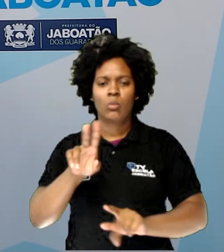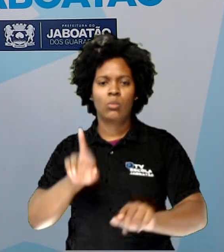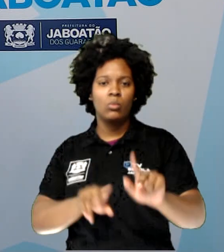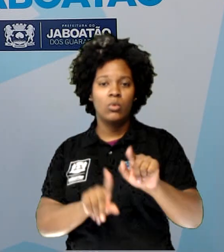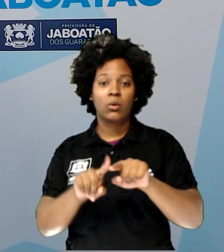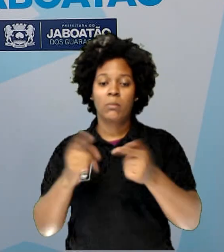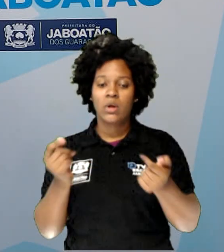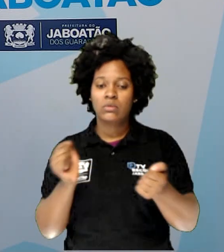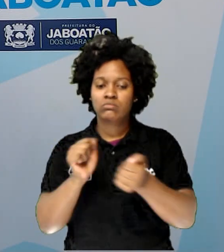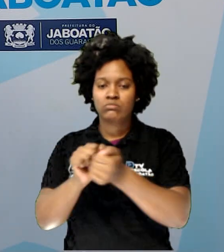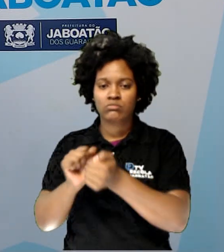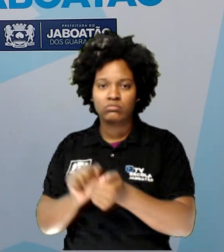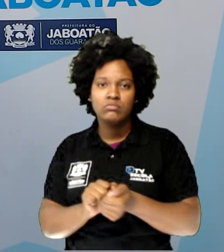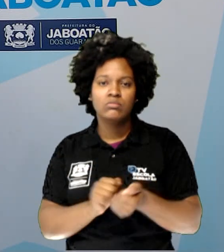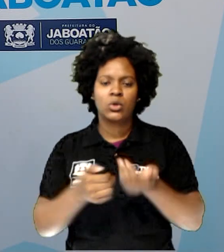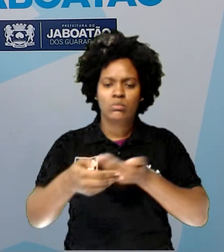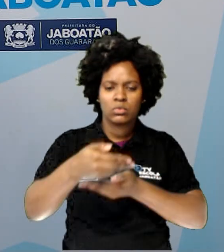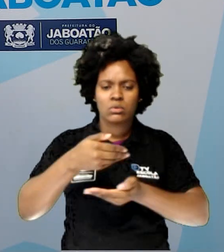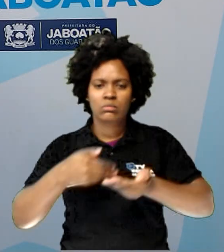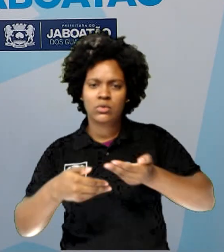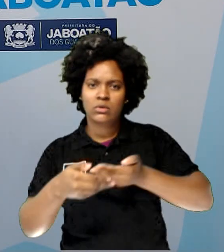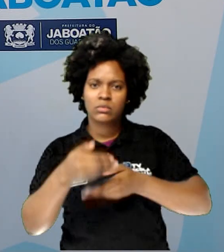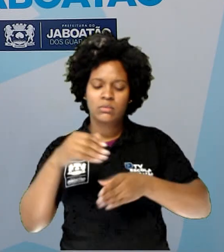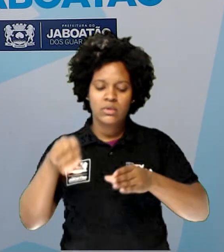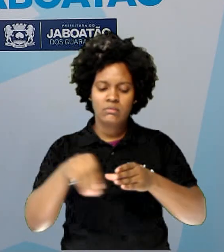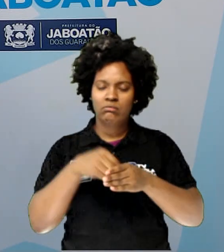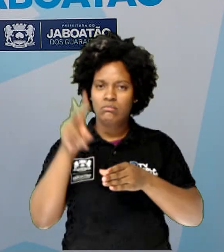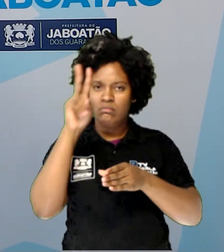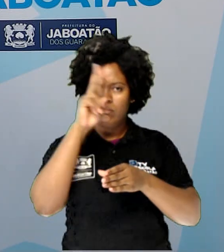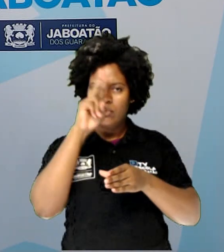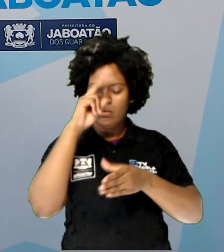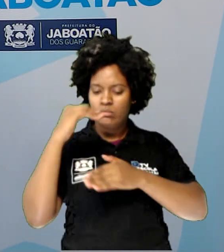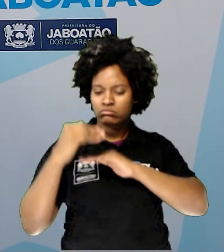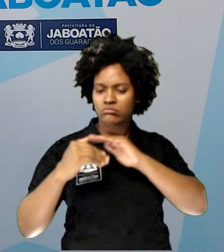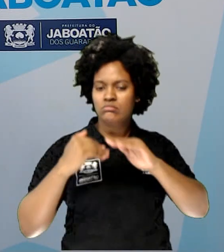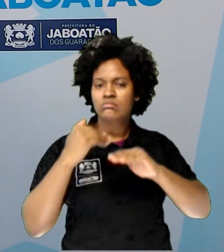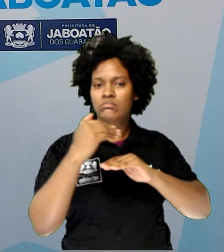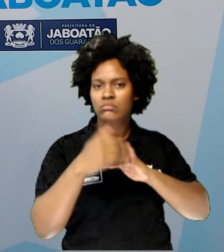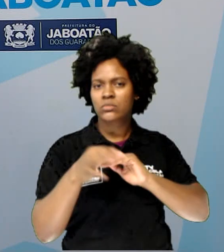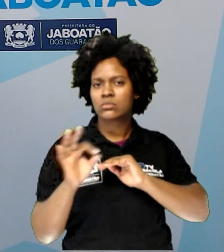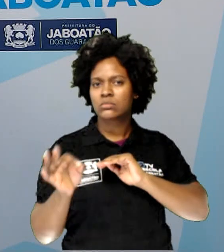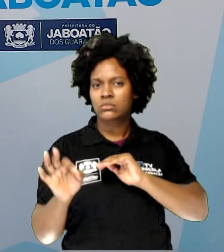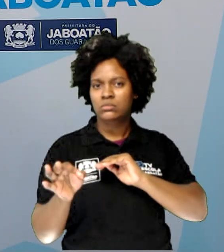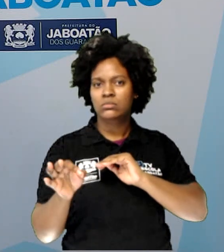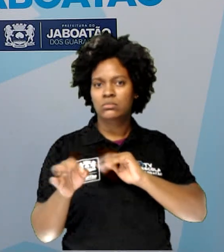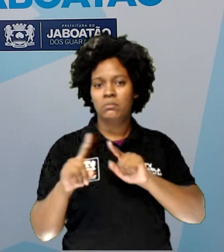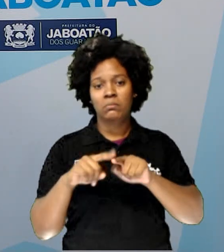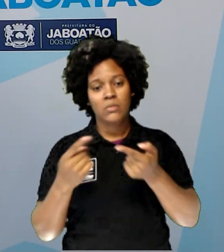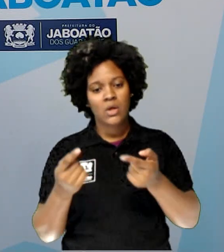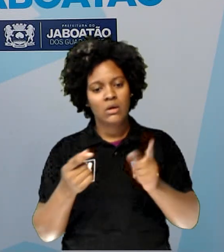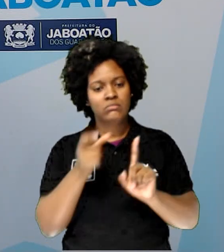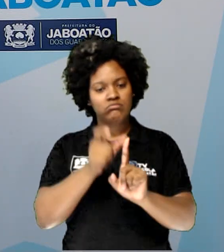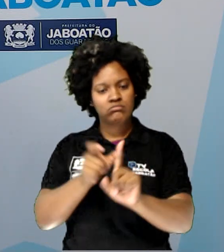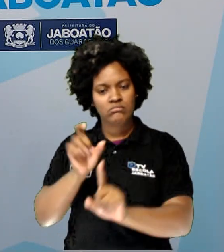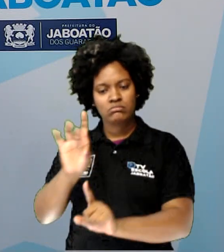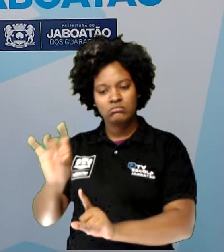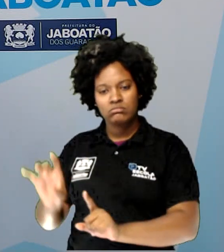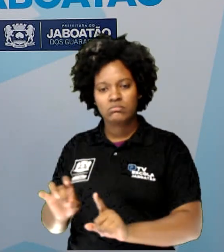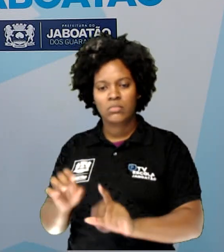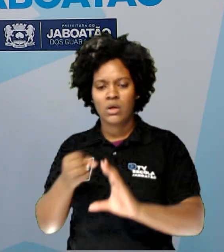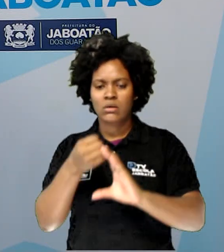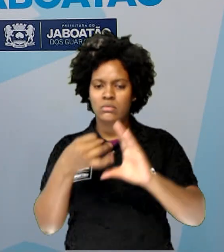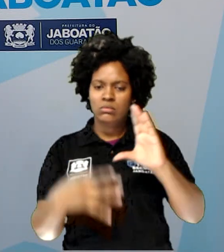as outras para que na história As Crônicas de Nárnia o desenvolvimento seja coerente, né? Porém, cada personagem tem o seu jeito, eles